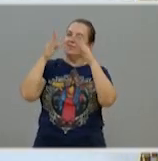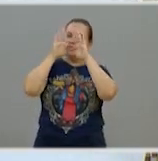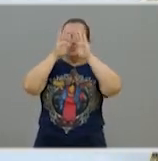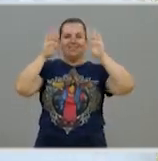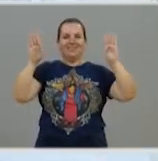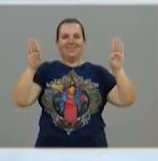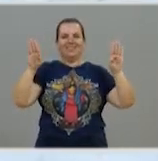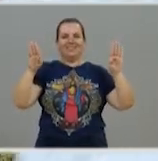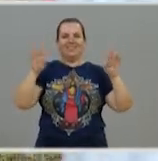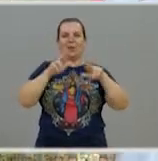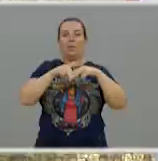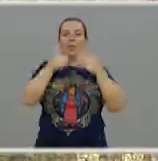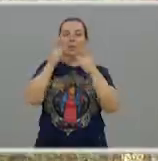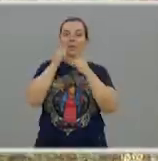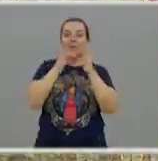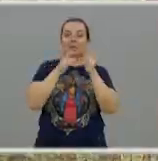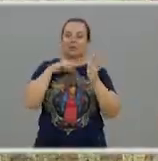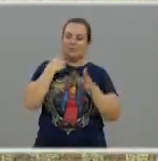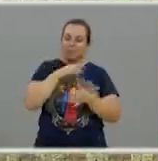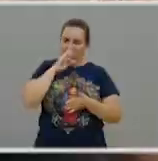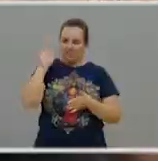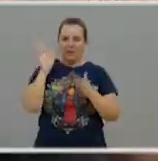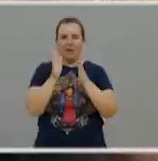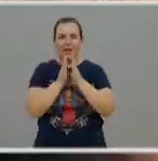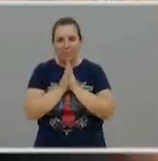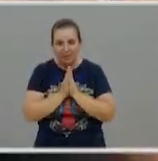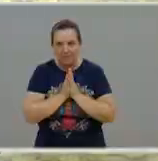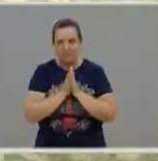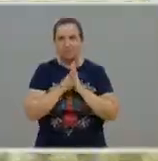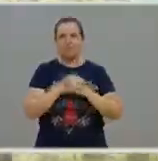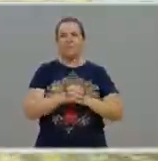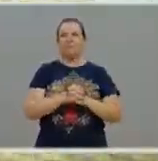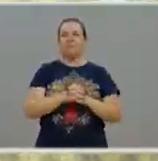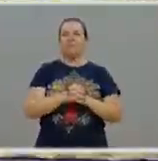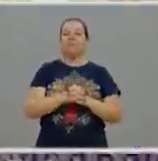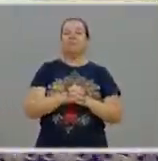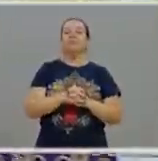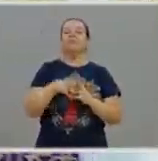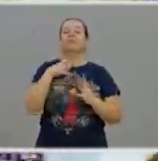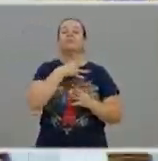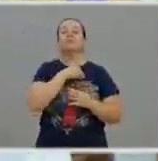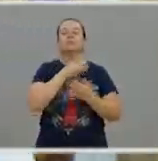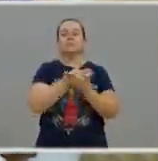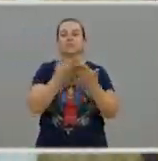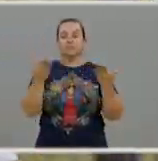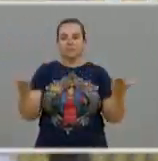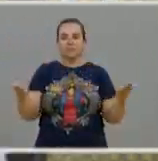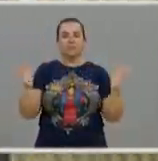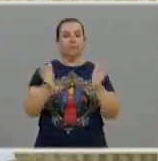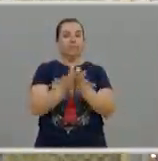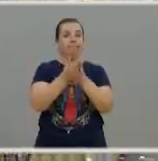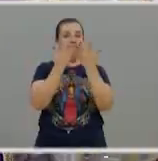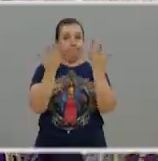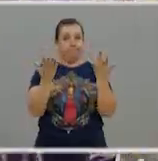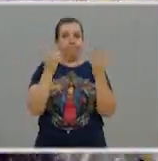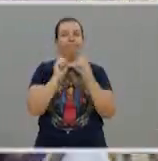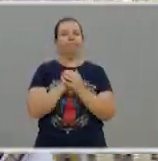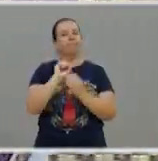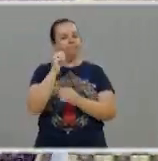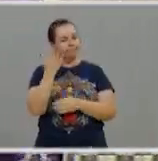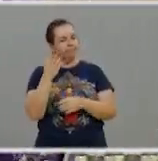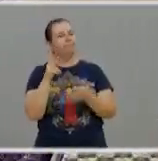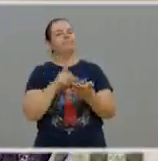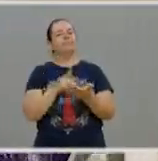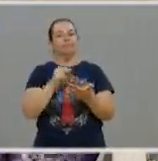céu, por Cristo nosso Senhor. Amém. Queridos filhos, os milagres vão surgir, e eu